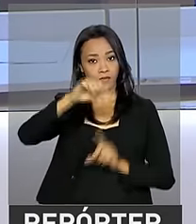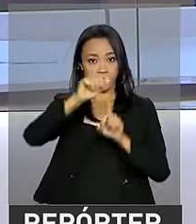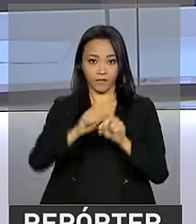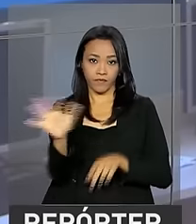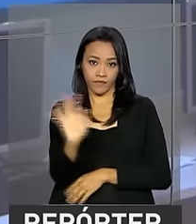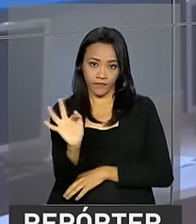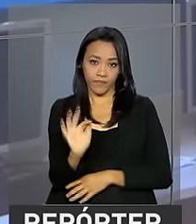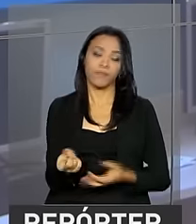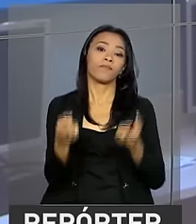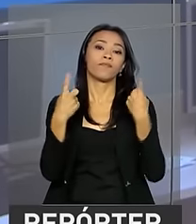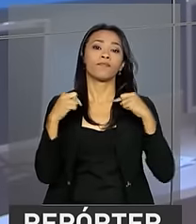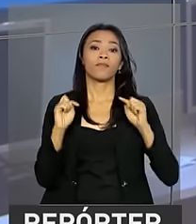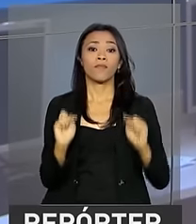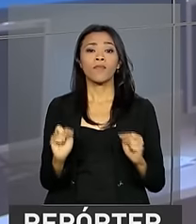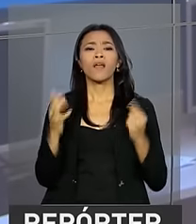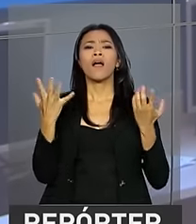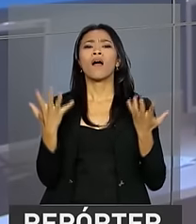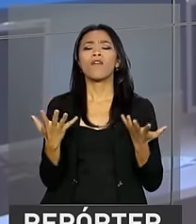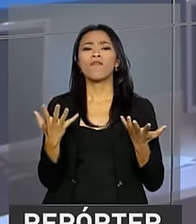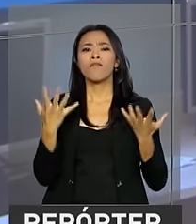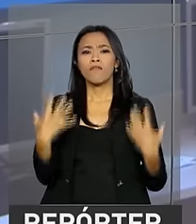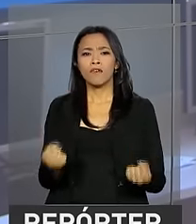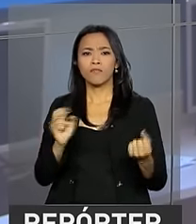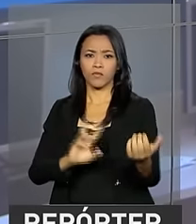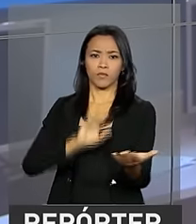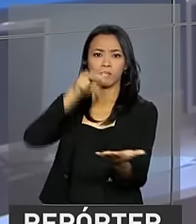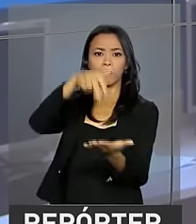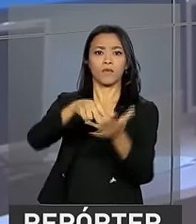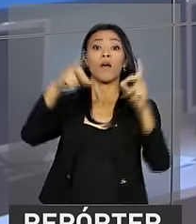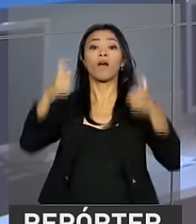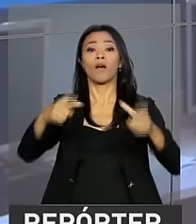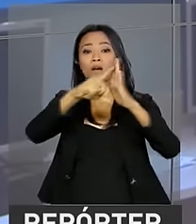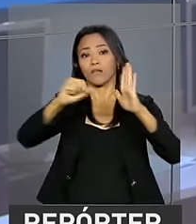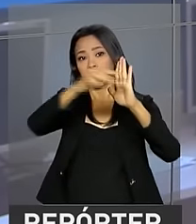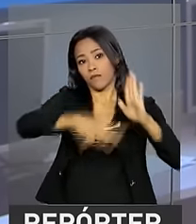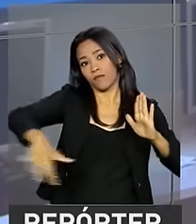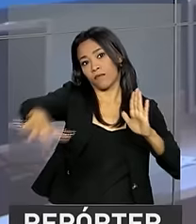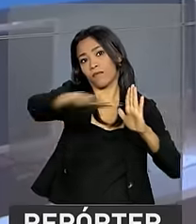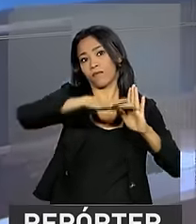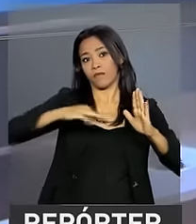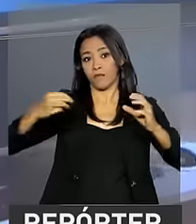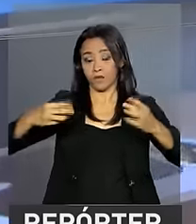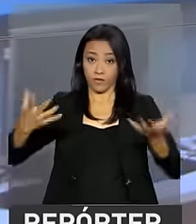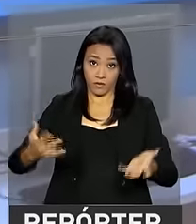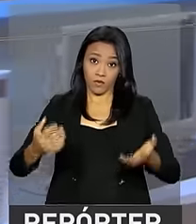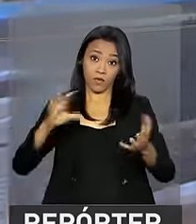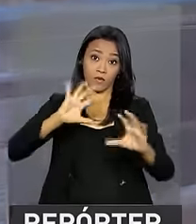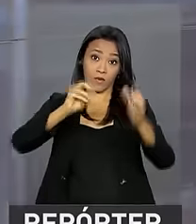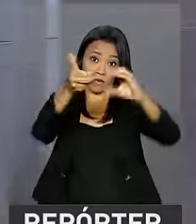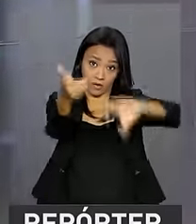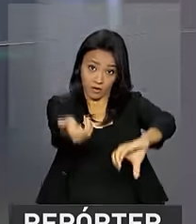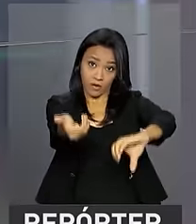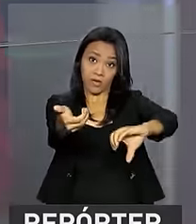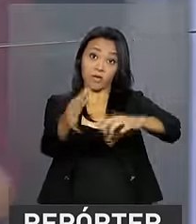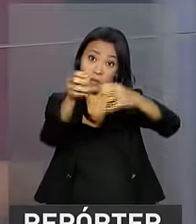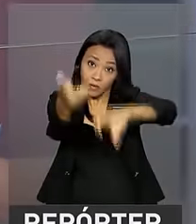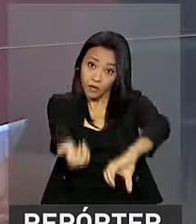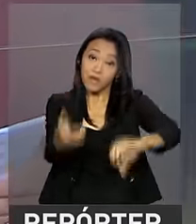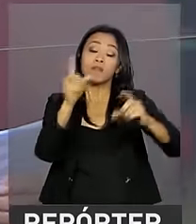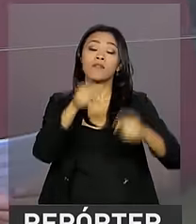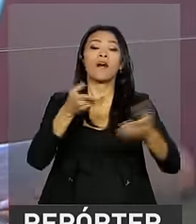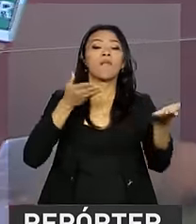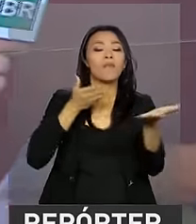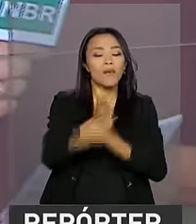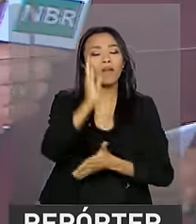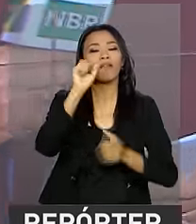Fevereiro e vamos direto ao congresso nacional com a repórter Mara kenup porque foi aprovada a medida provisória da reforma do